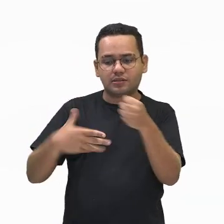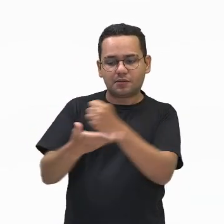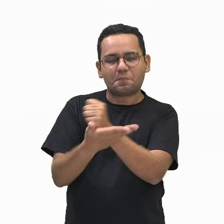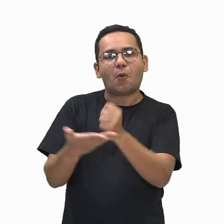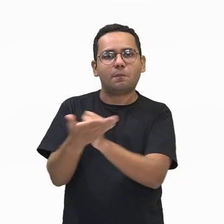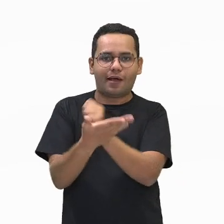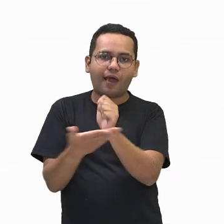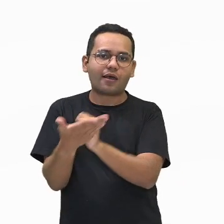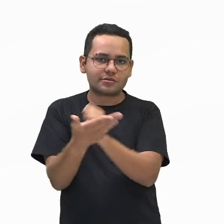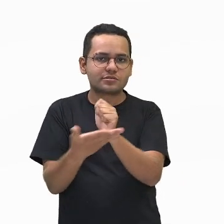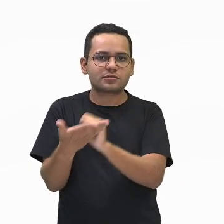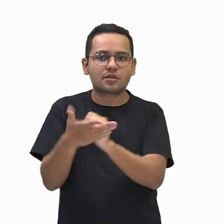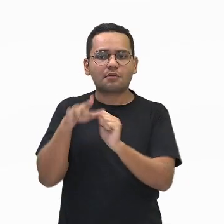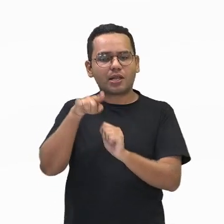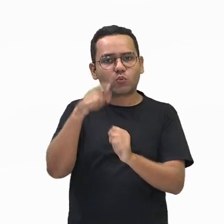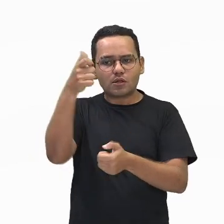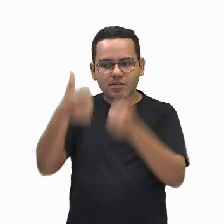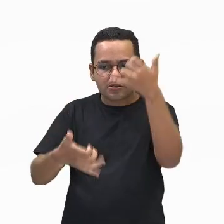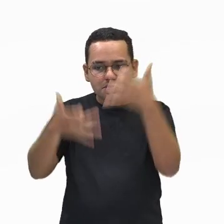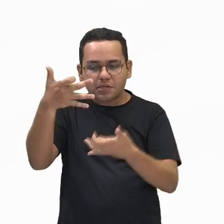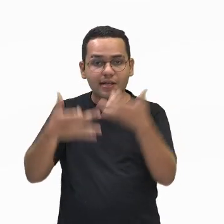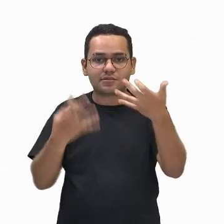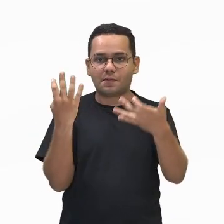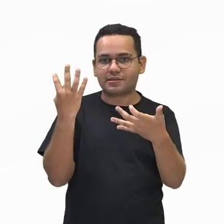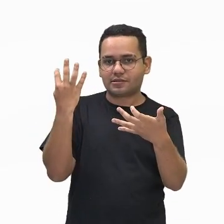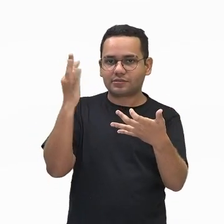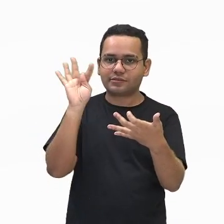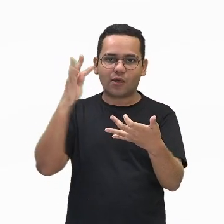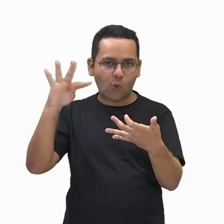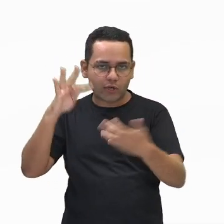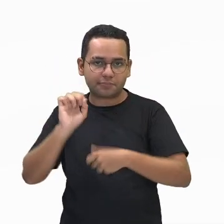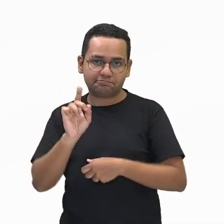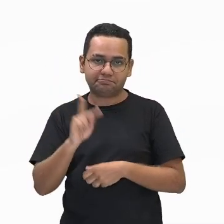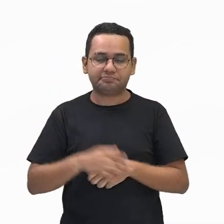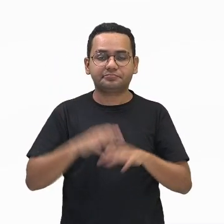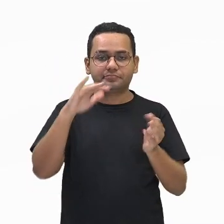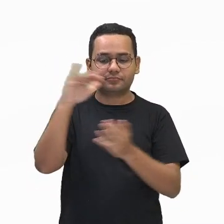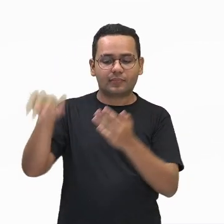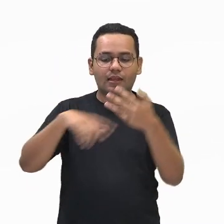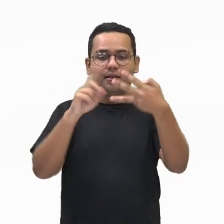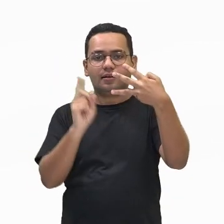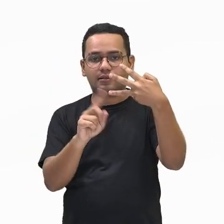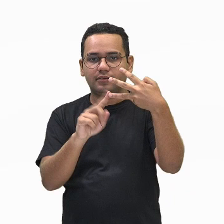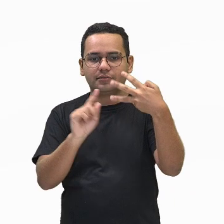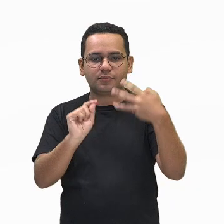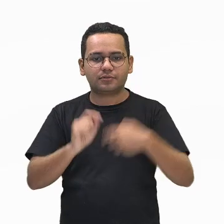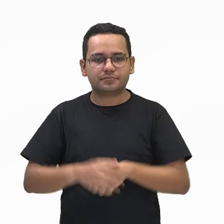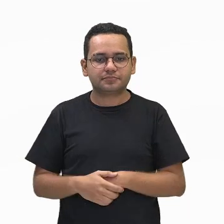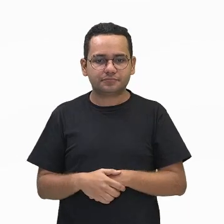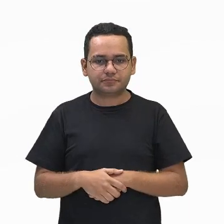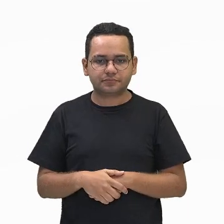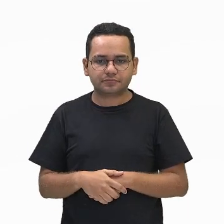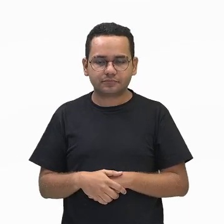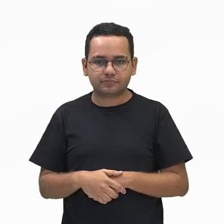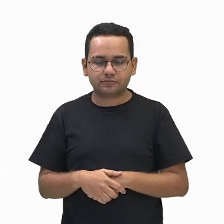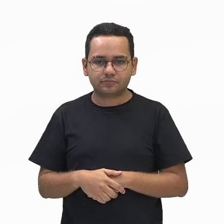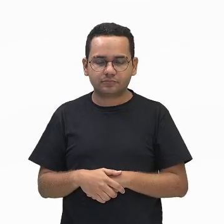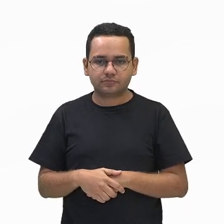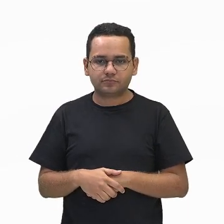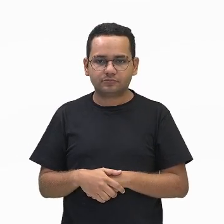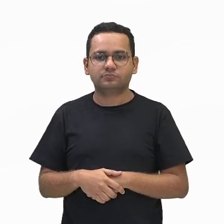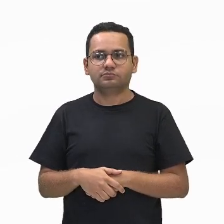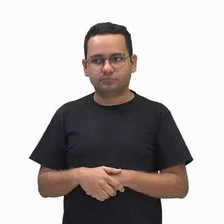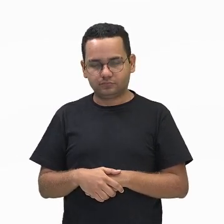dar o suporte para a próxima etapa. A terceira etapa, portanto, possui possíveis caminhos